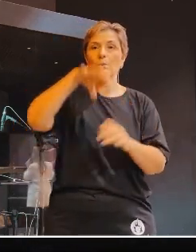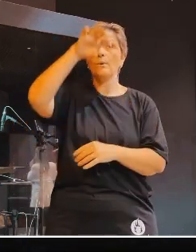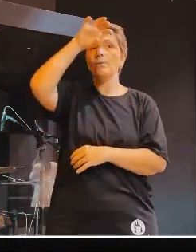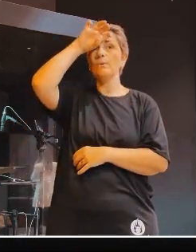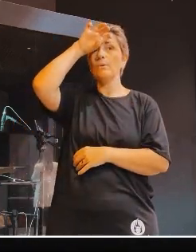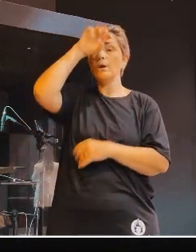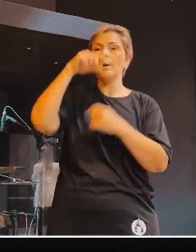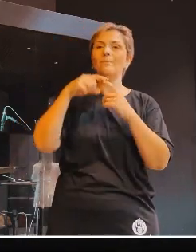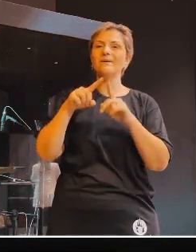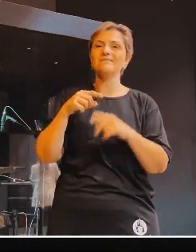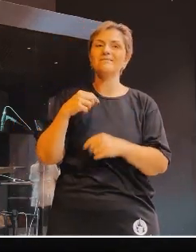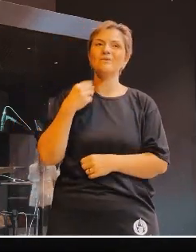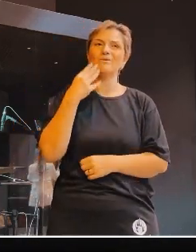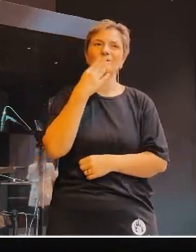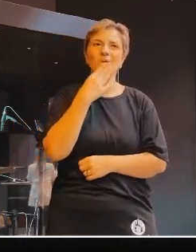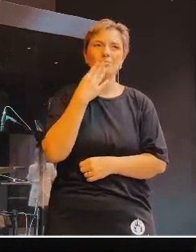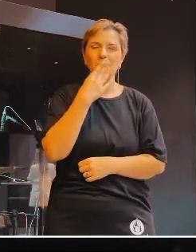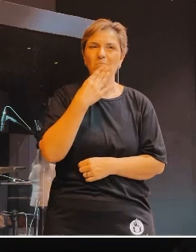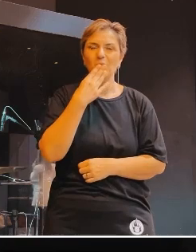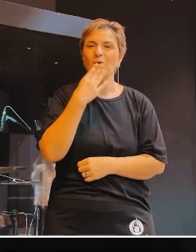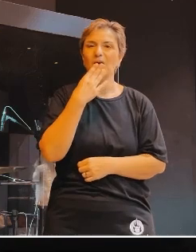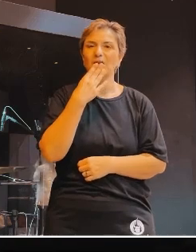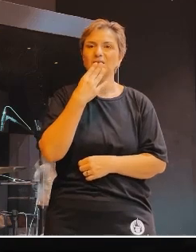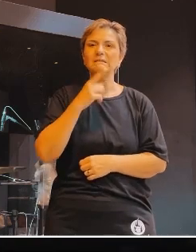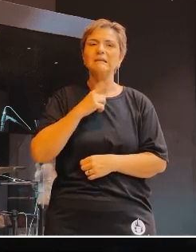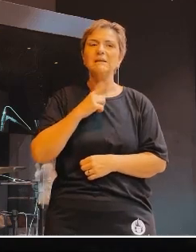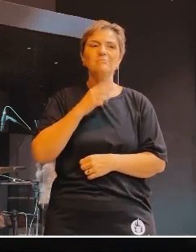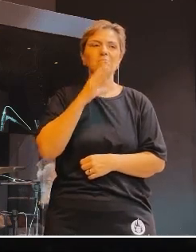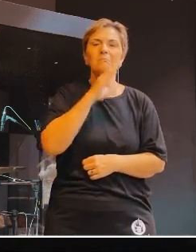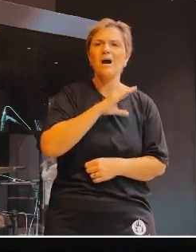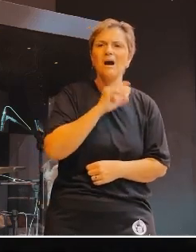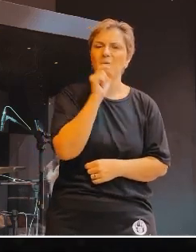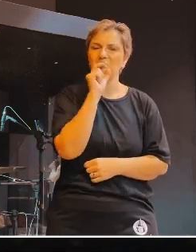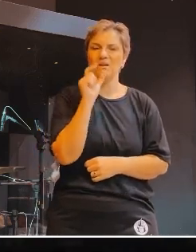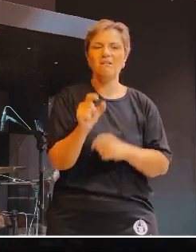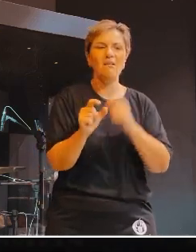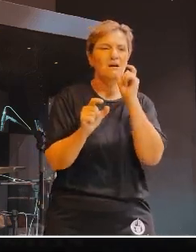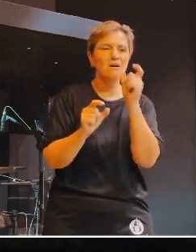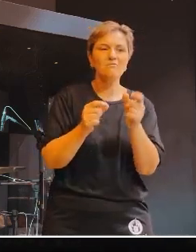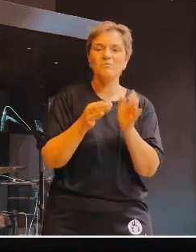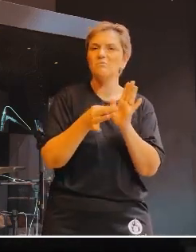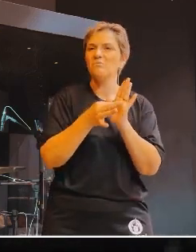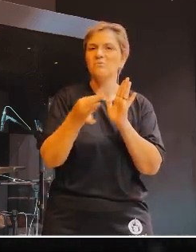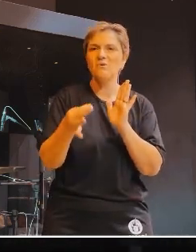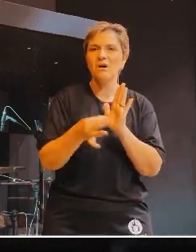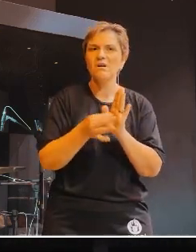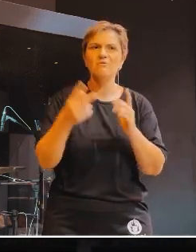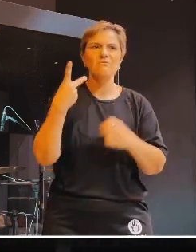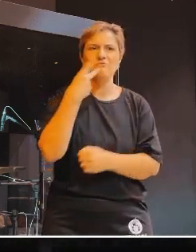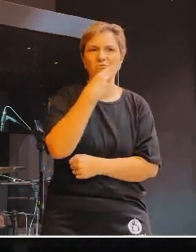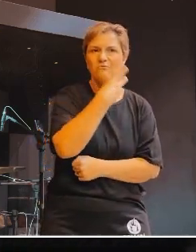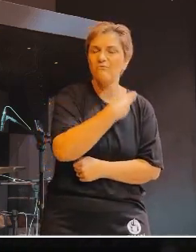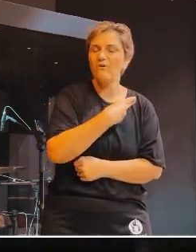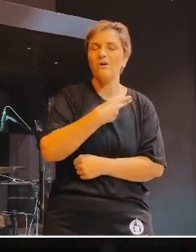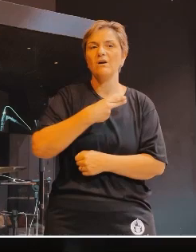boca está cheia de perversidade, maledicência, de